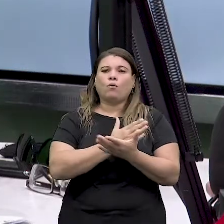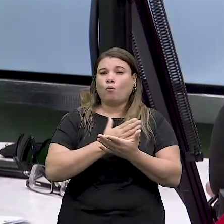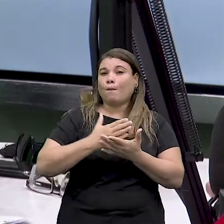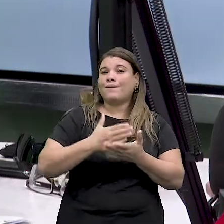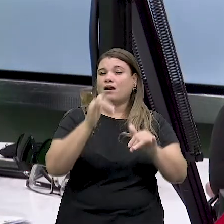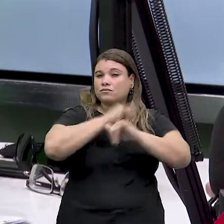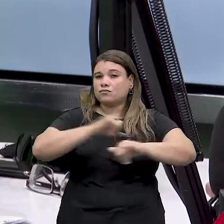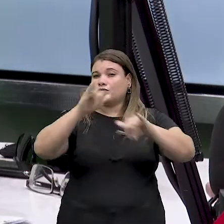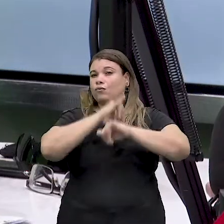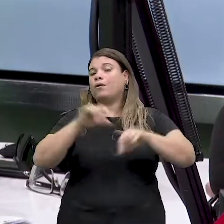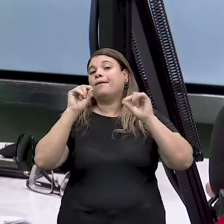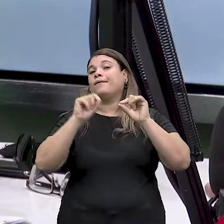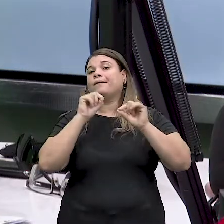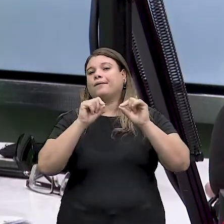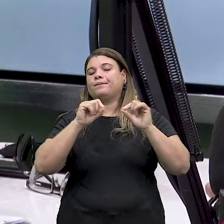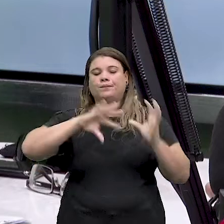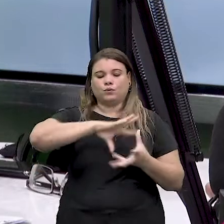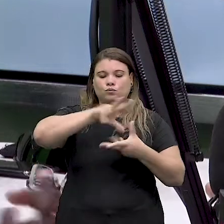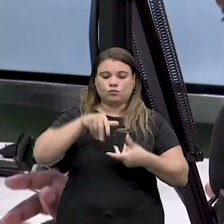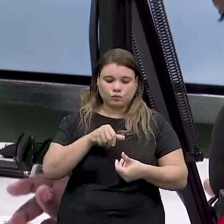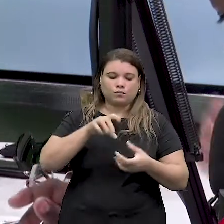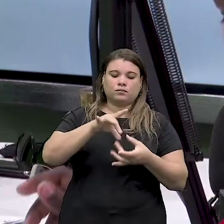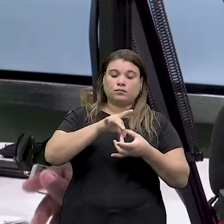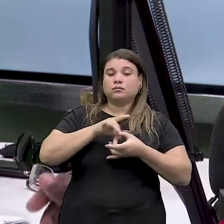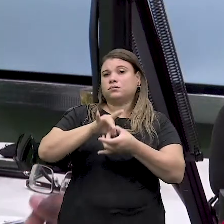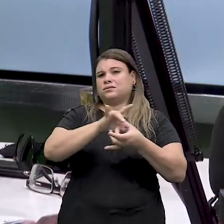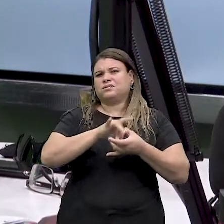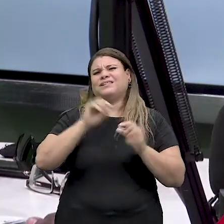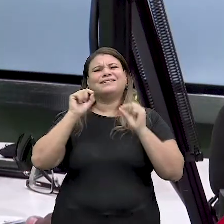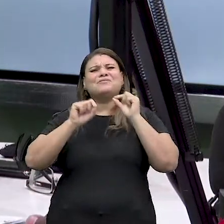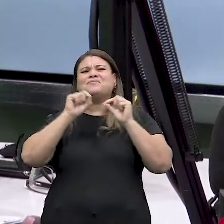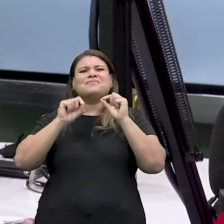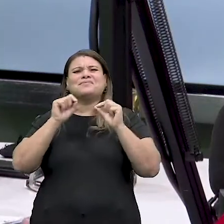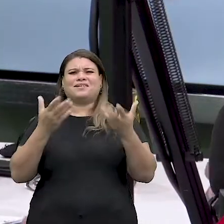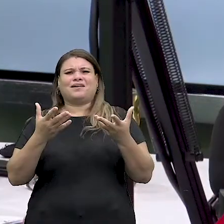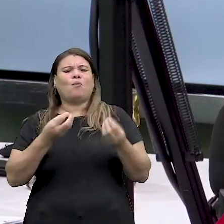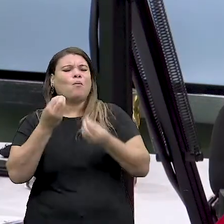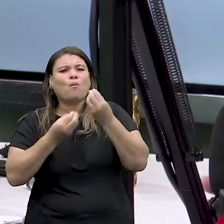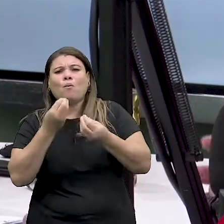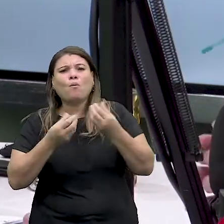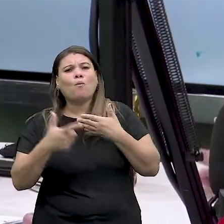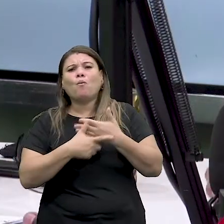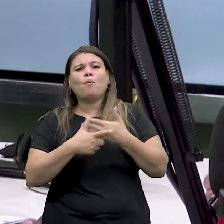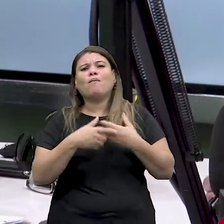de integração, né? Essa troca de produtos, né?